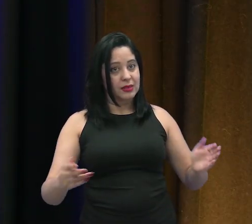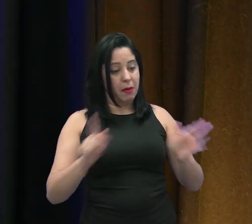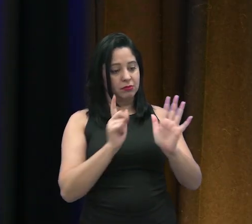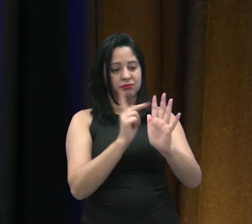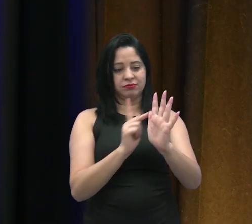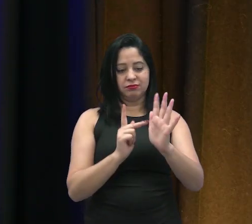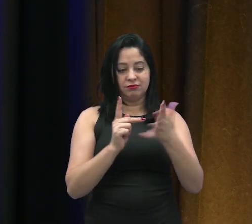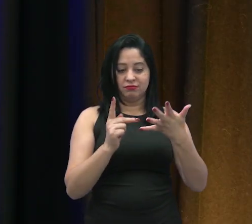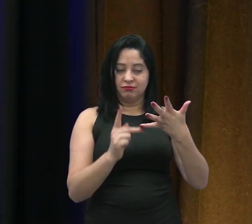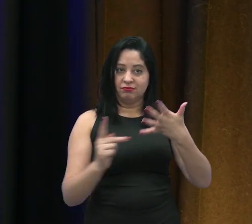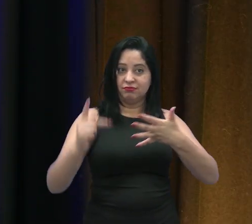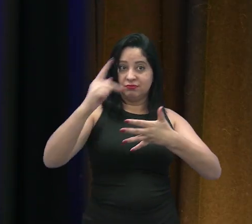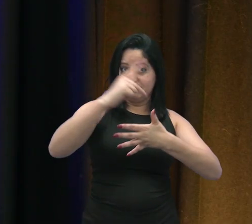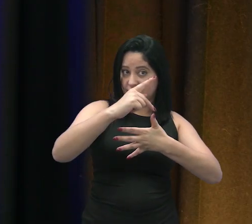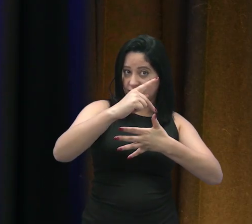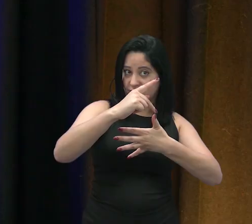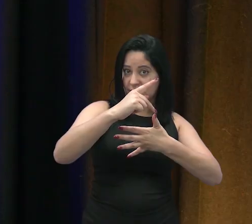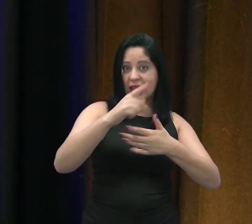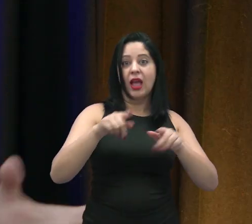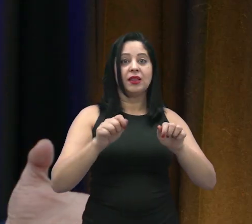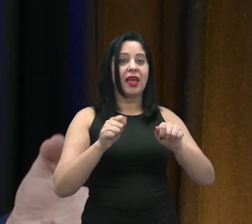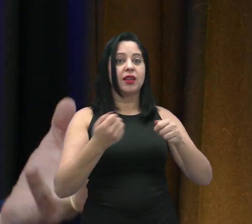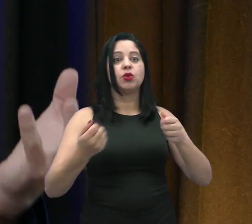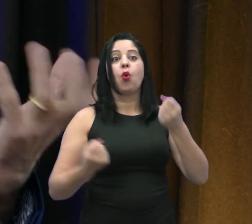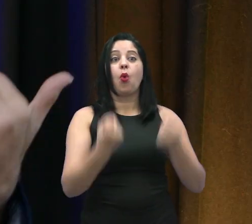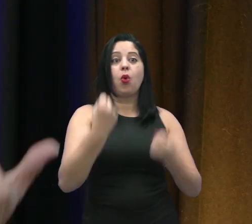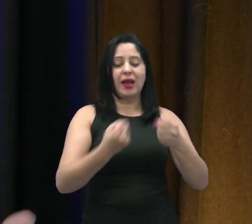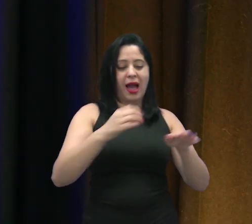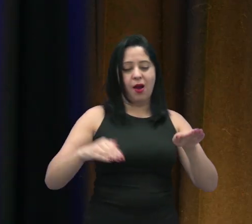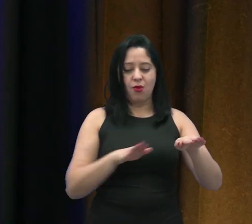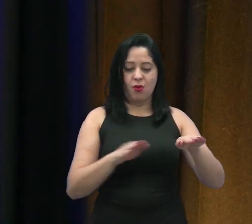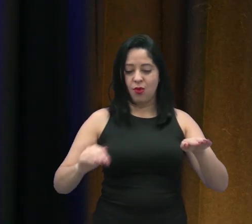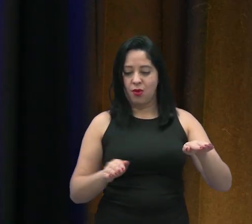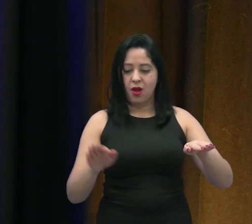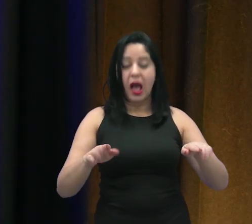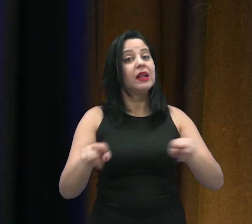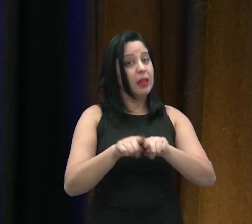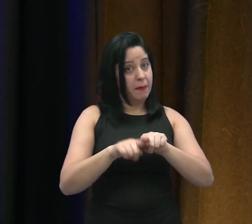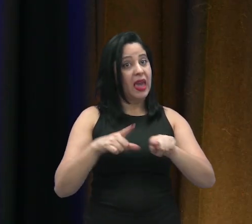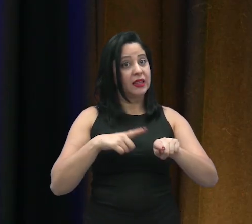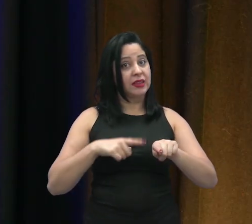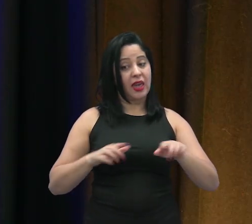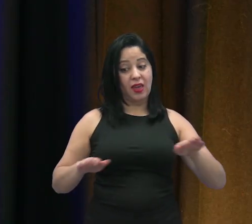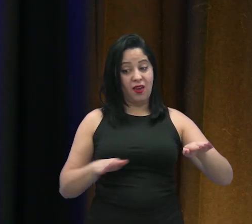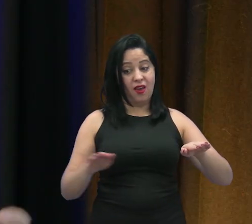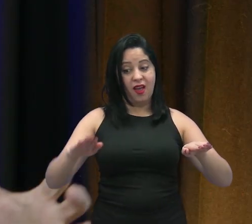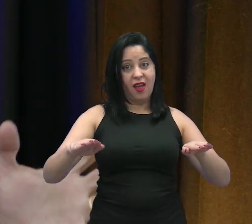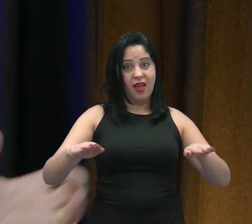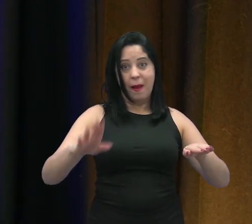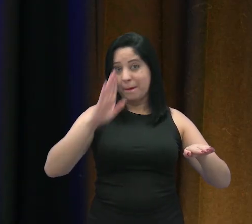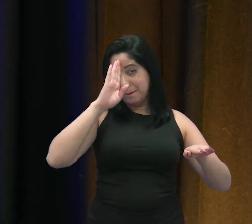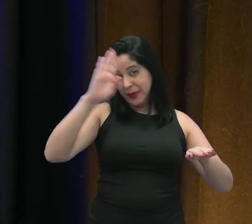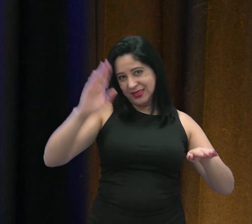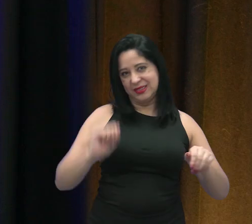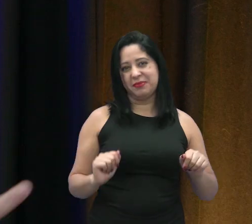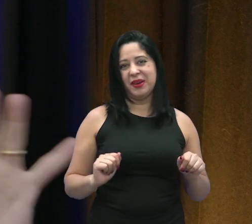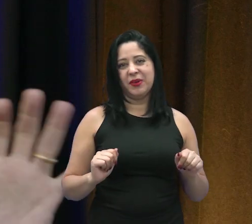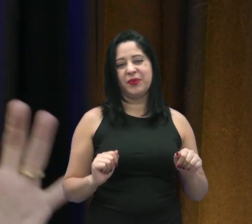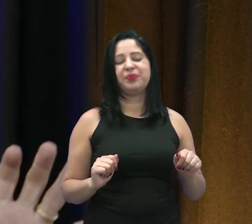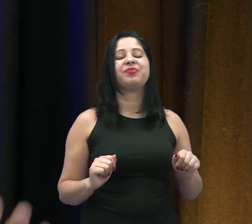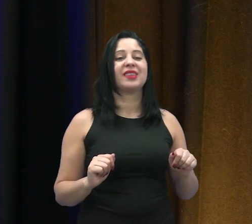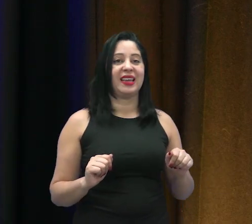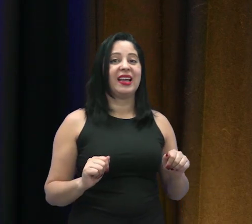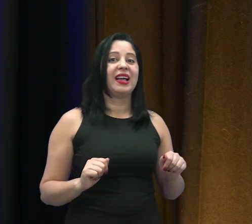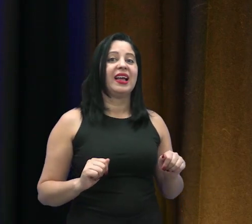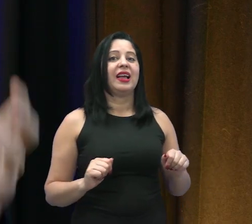o estacionamento dentro do shopping. Aí um shopping teve uma iniciativa muito interessante. Aí eu não vou falar qual é, não pela propaganda, que eu